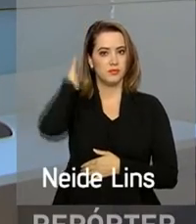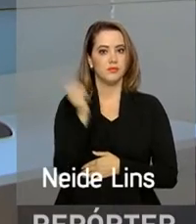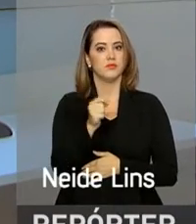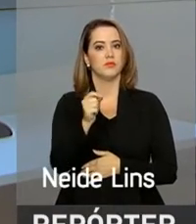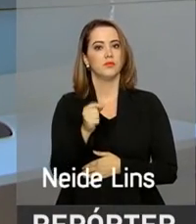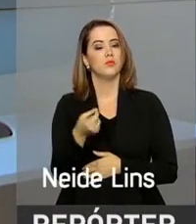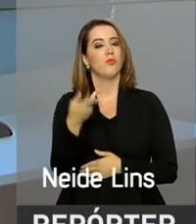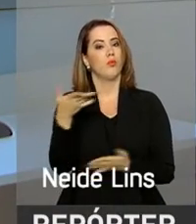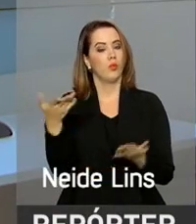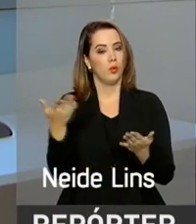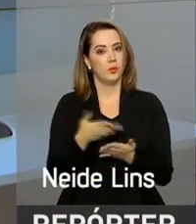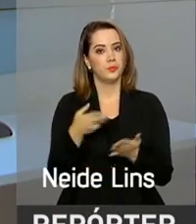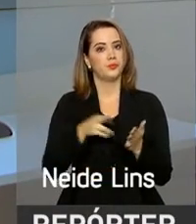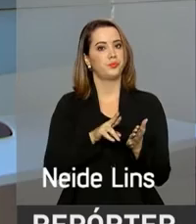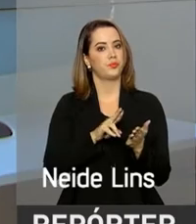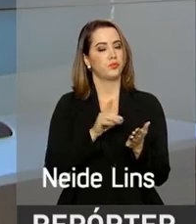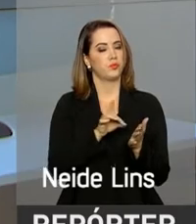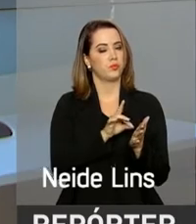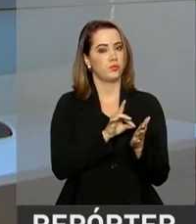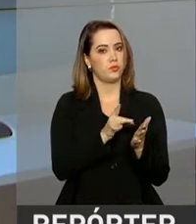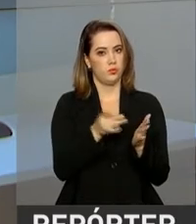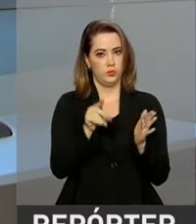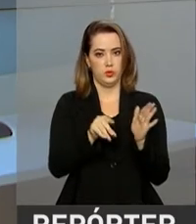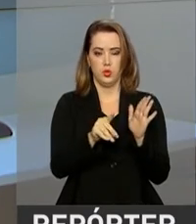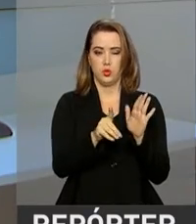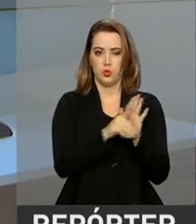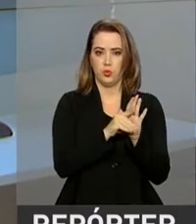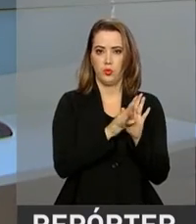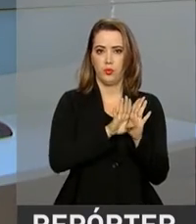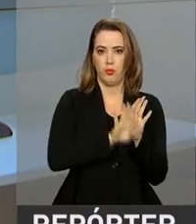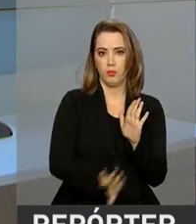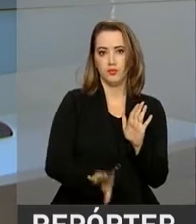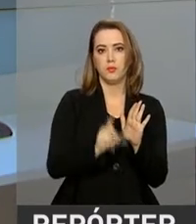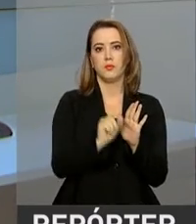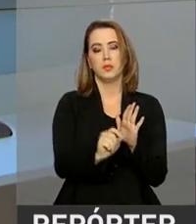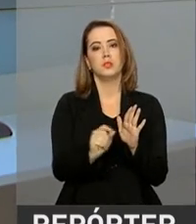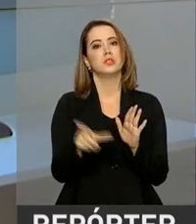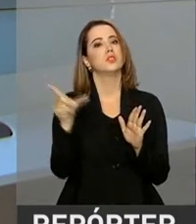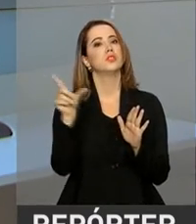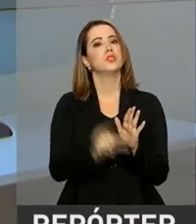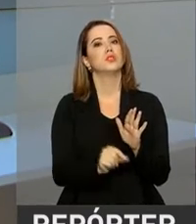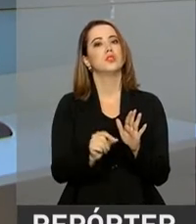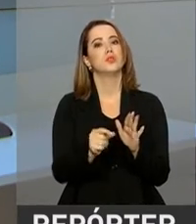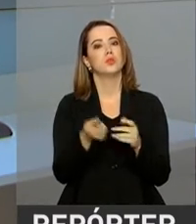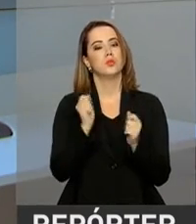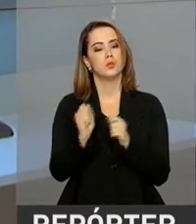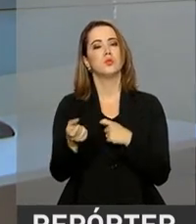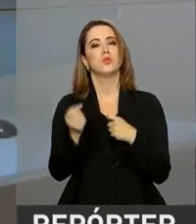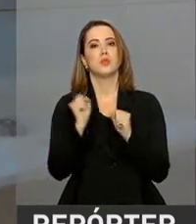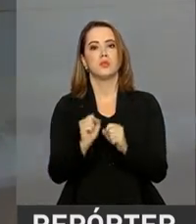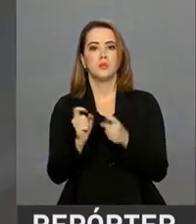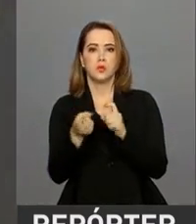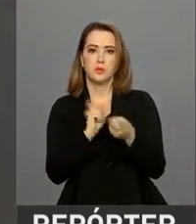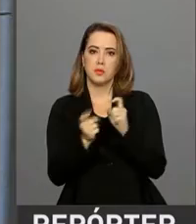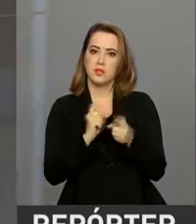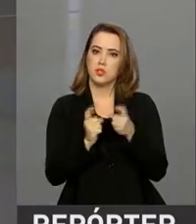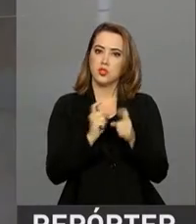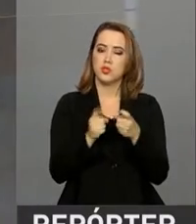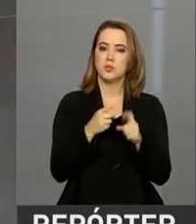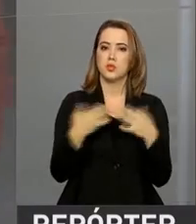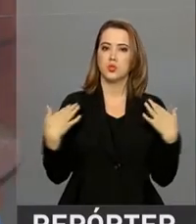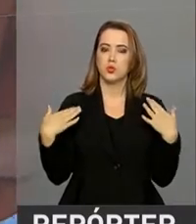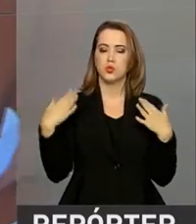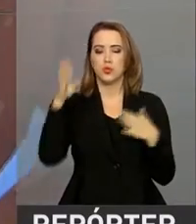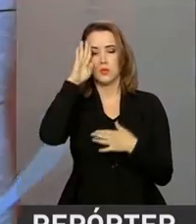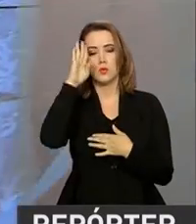temer revogou o decreto que reduzir as atribuições administrativas dos militares vamos falar ao vivo com thaísa diz que traz